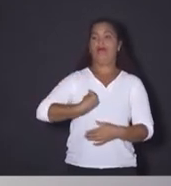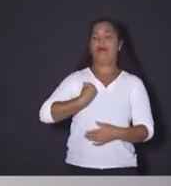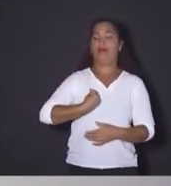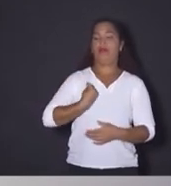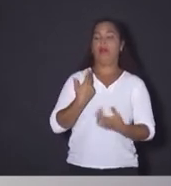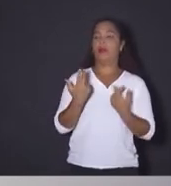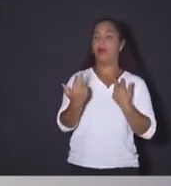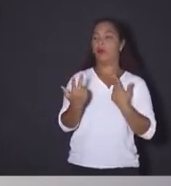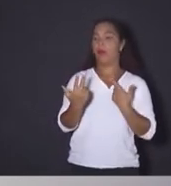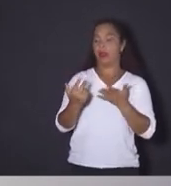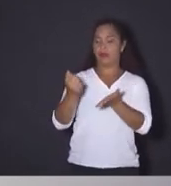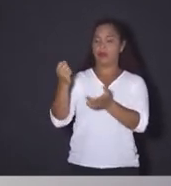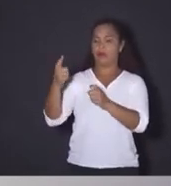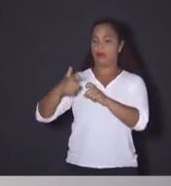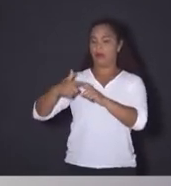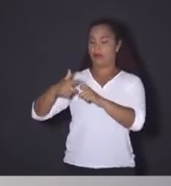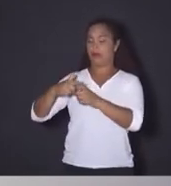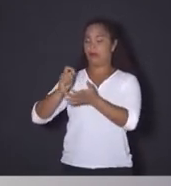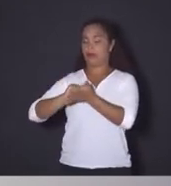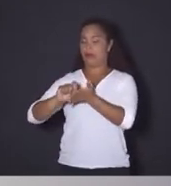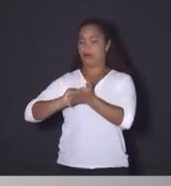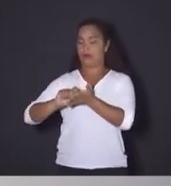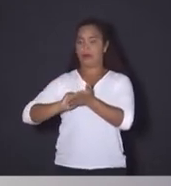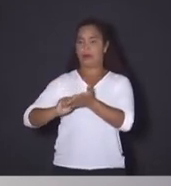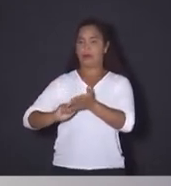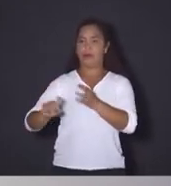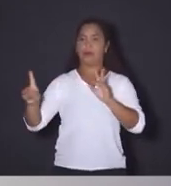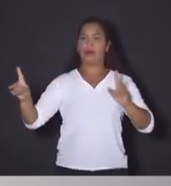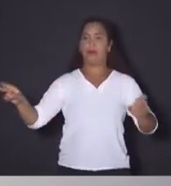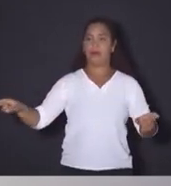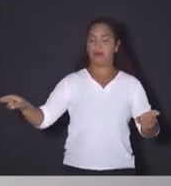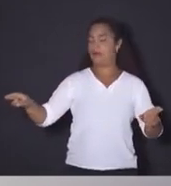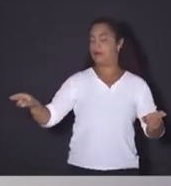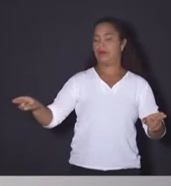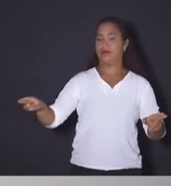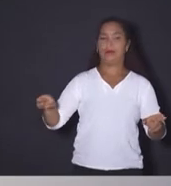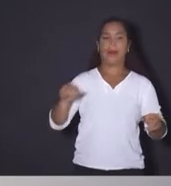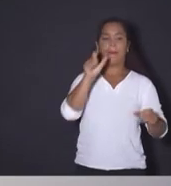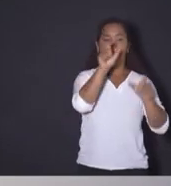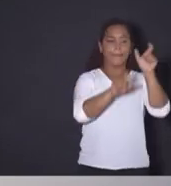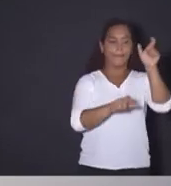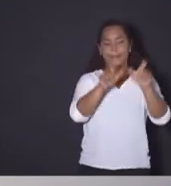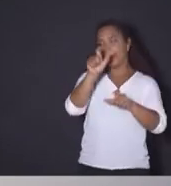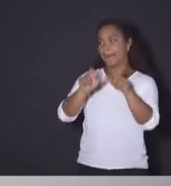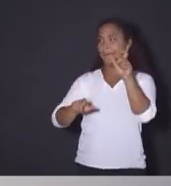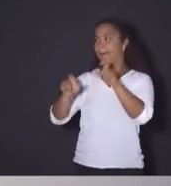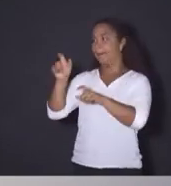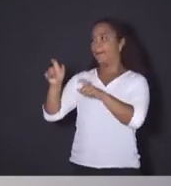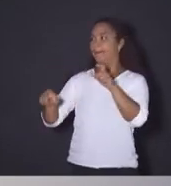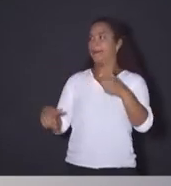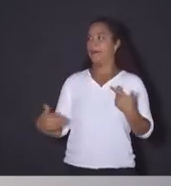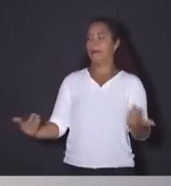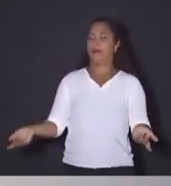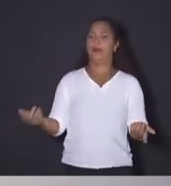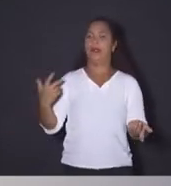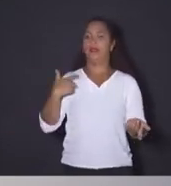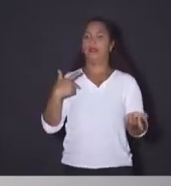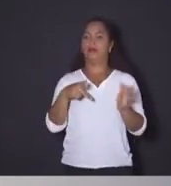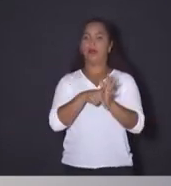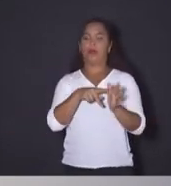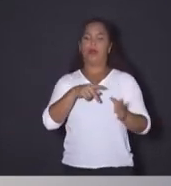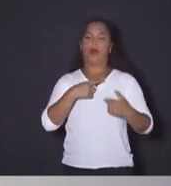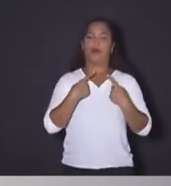pessoas as pessoas são pedro paulo maria wanderley as pessoas não são um imperativo neurótico delinqüente